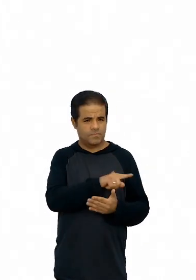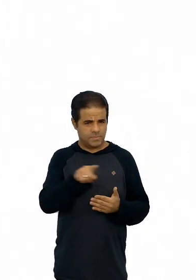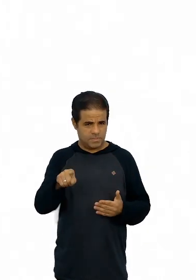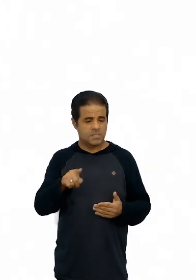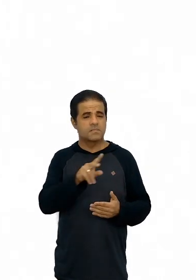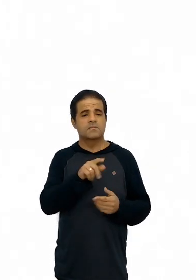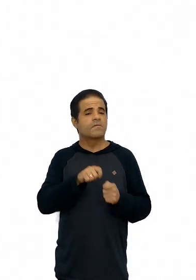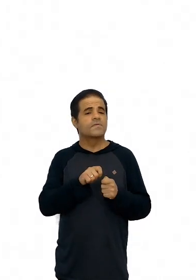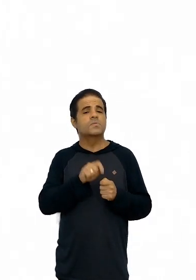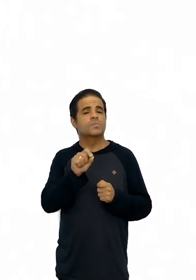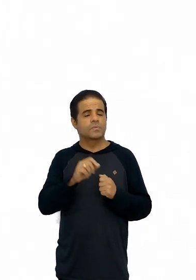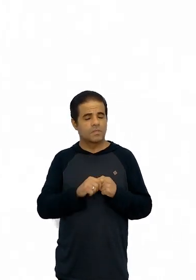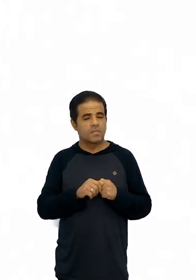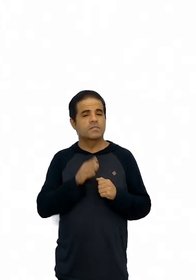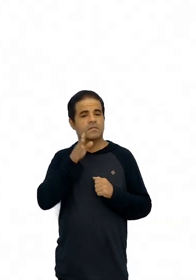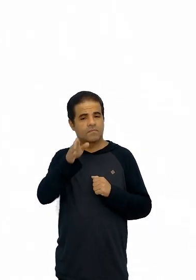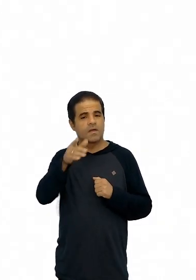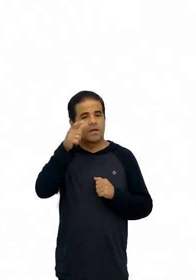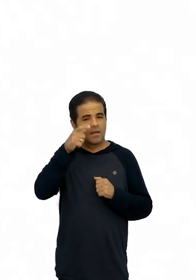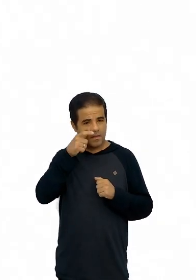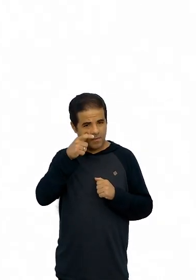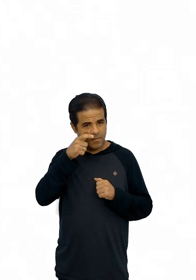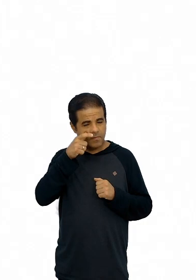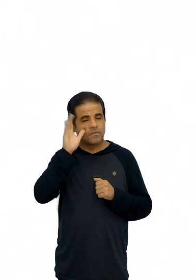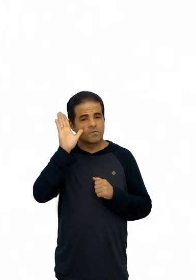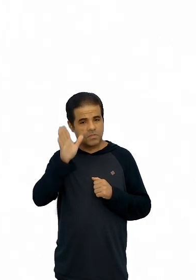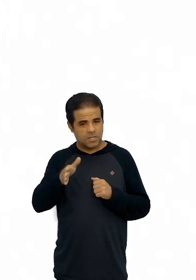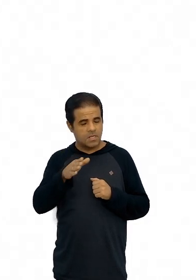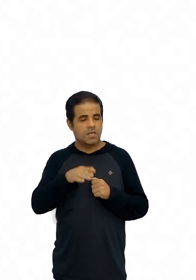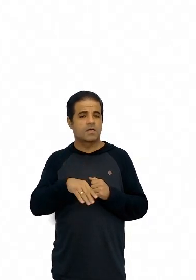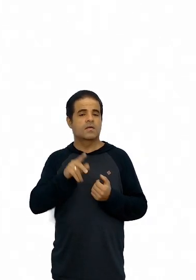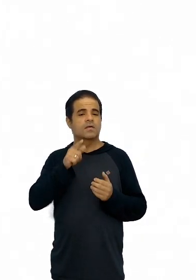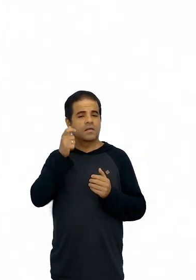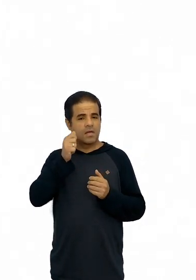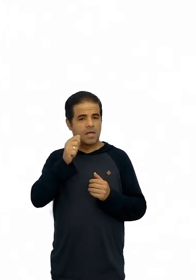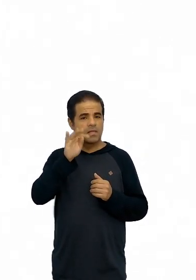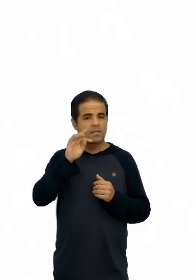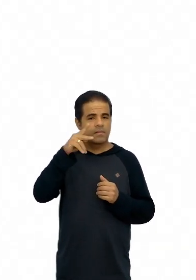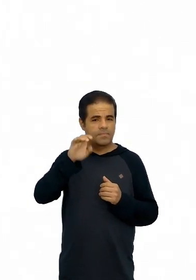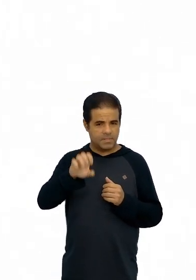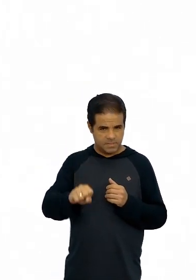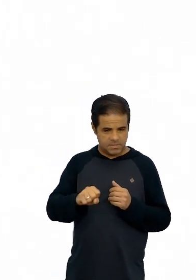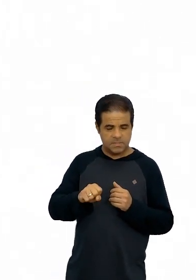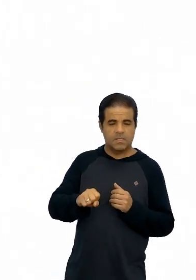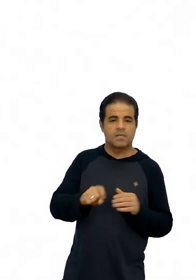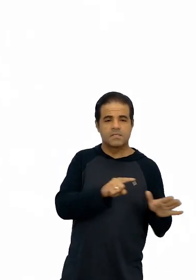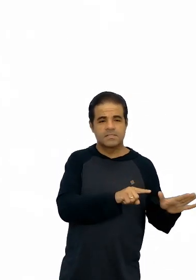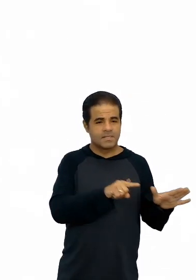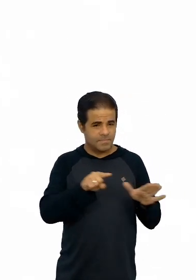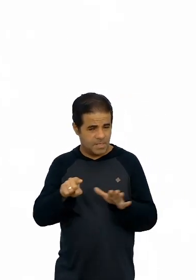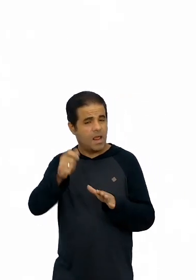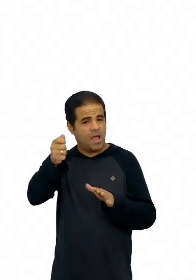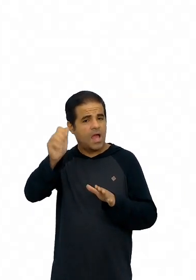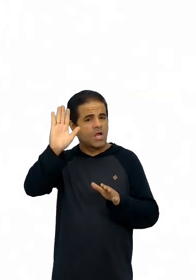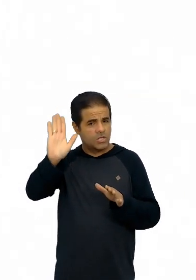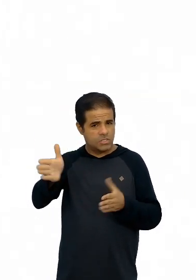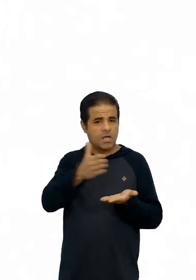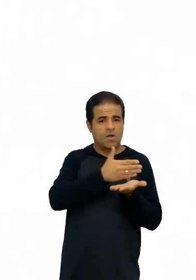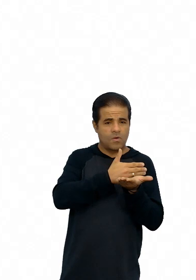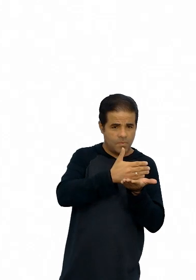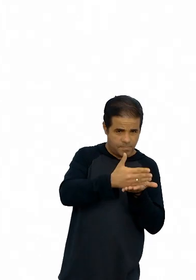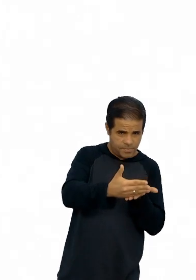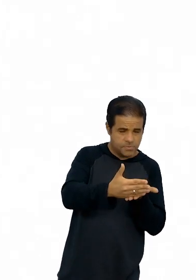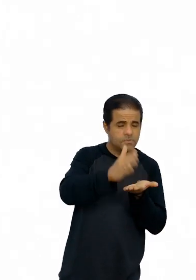vão fazer? Vocês vão olhar os registros que vocês já fizeram nas ATPCs ali da semana A, que vocês já